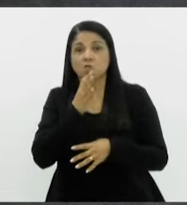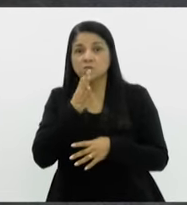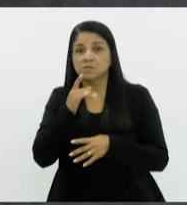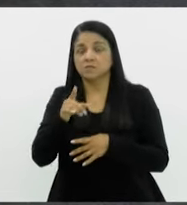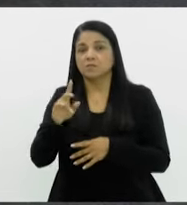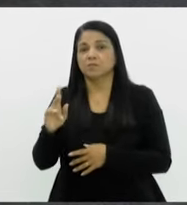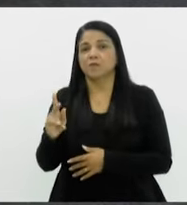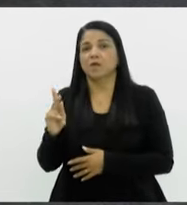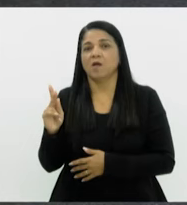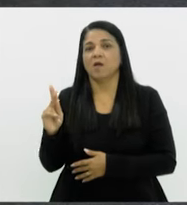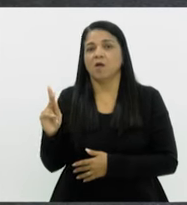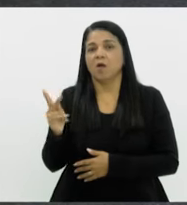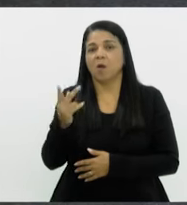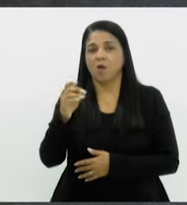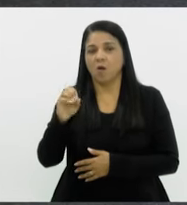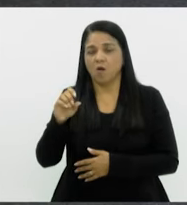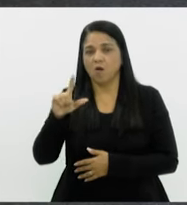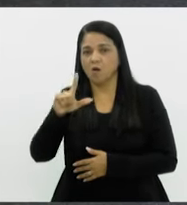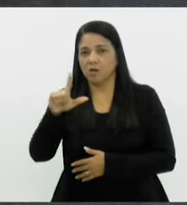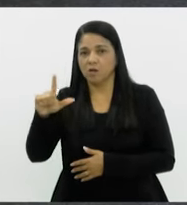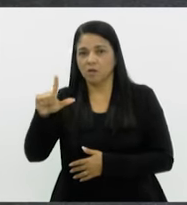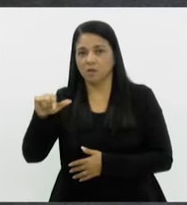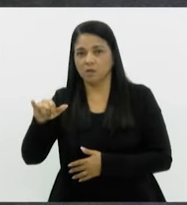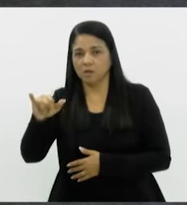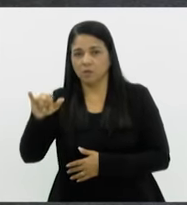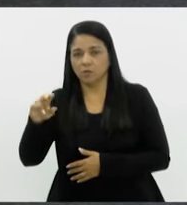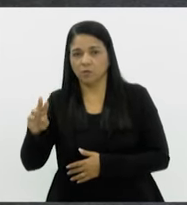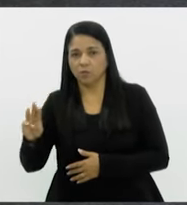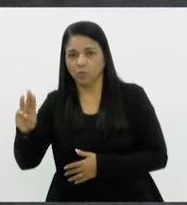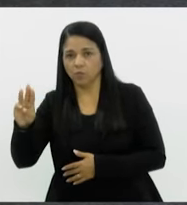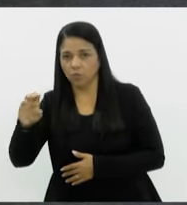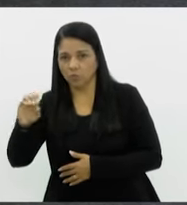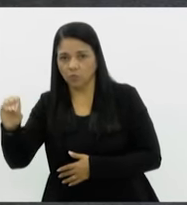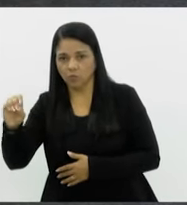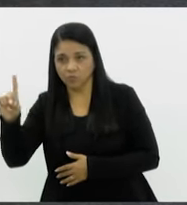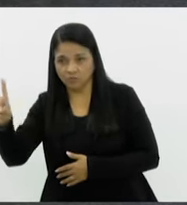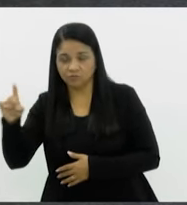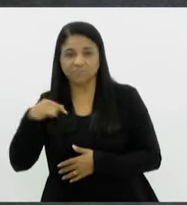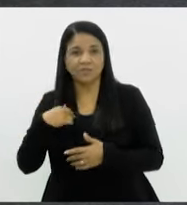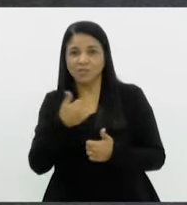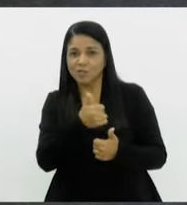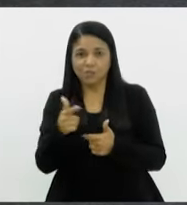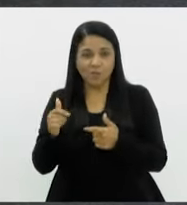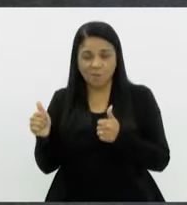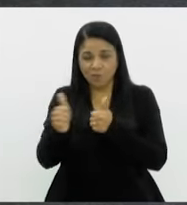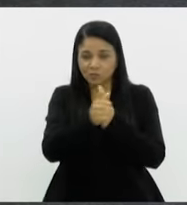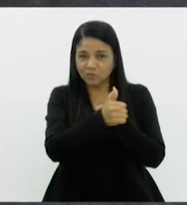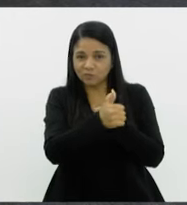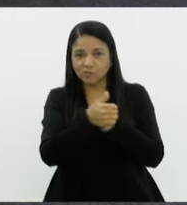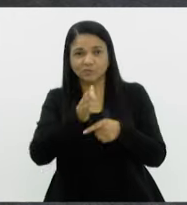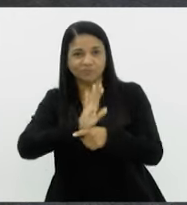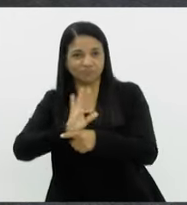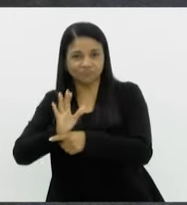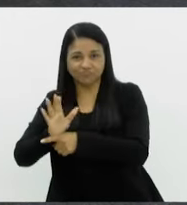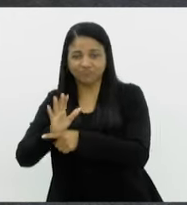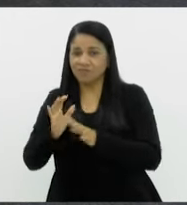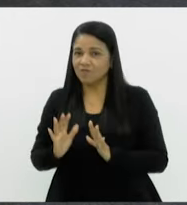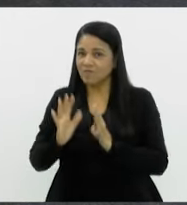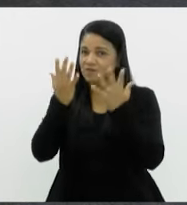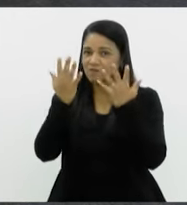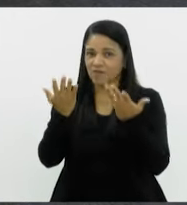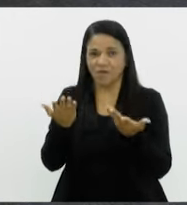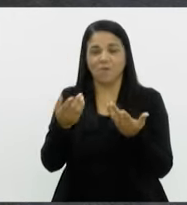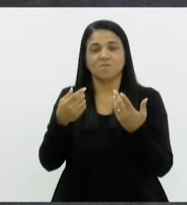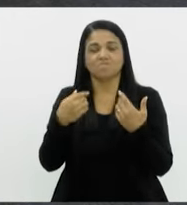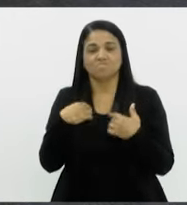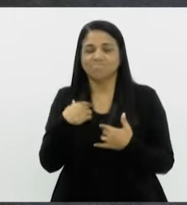Hollywood brasileira e a gente não ter agora o protagonismo dessas produções, desses festivais, é realmente